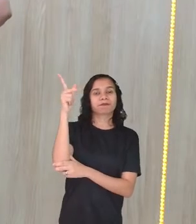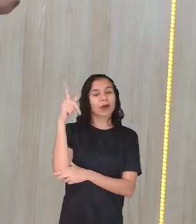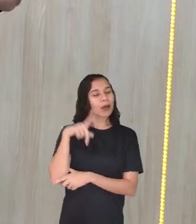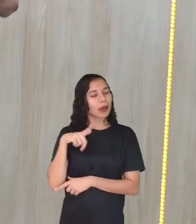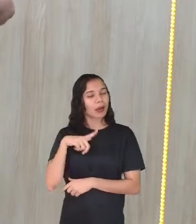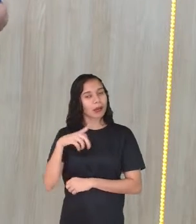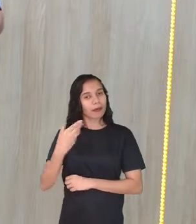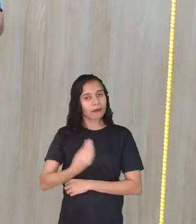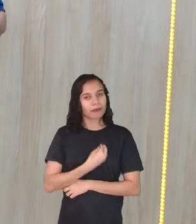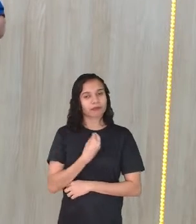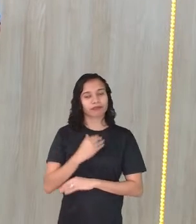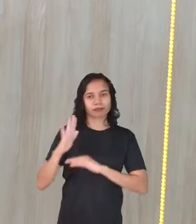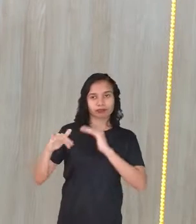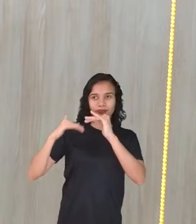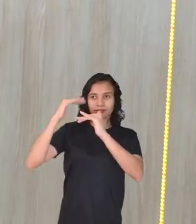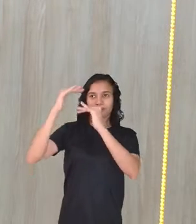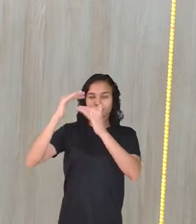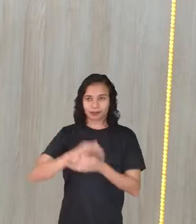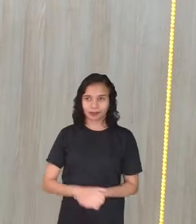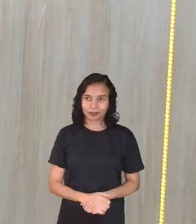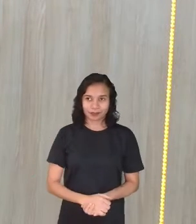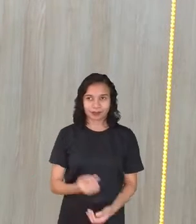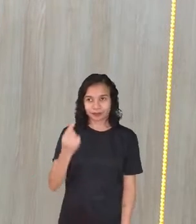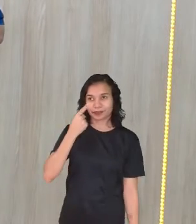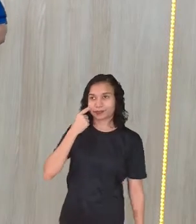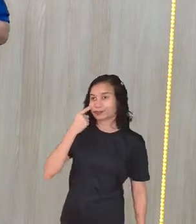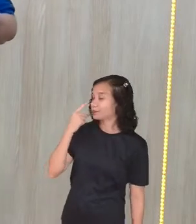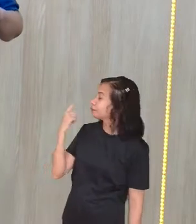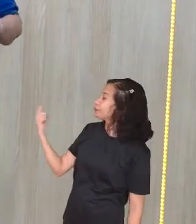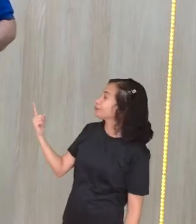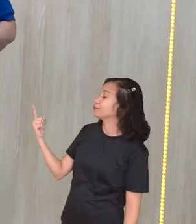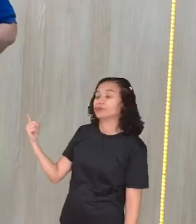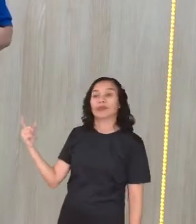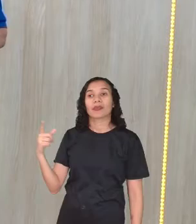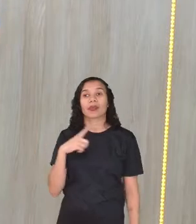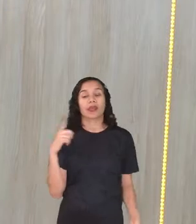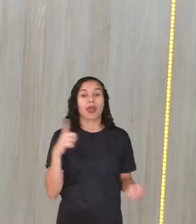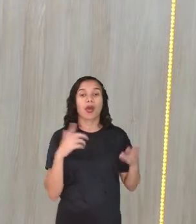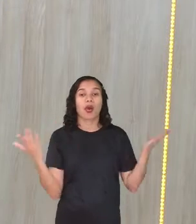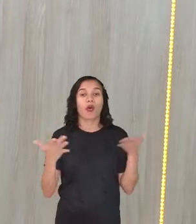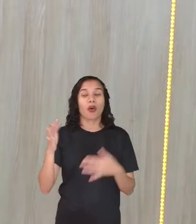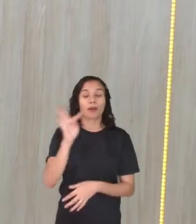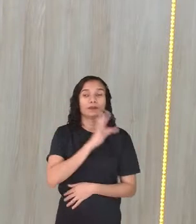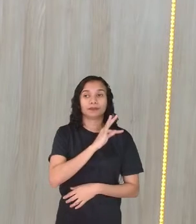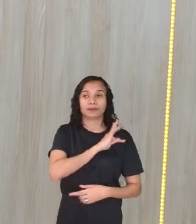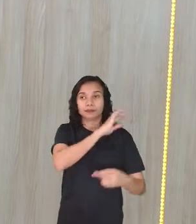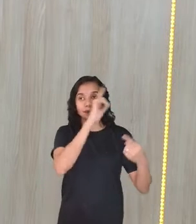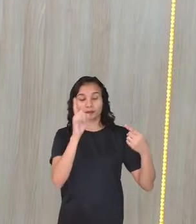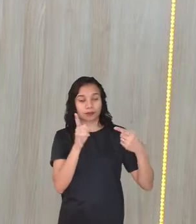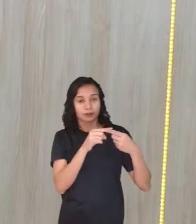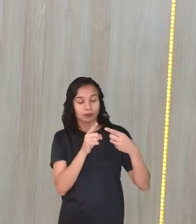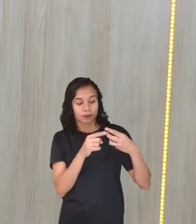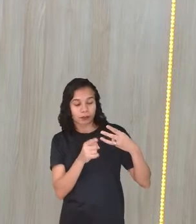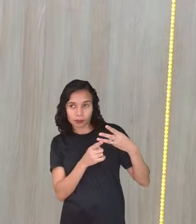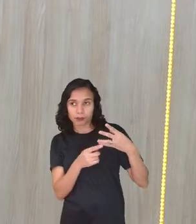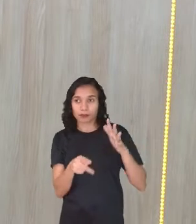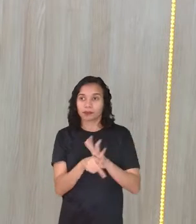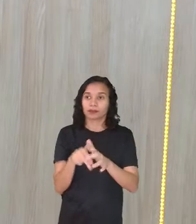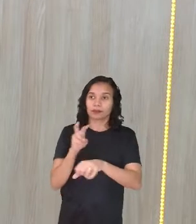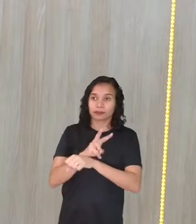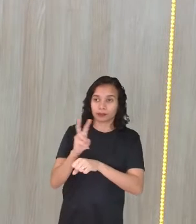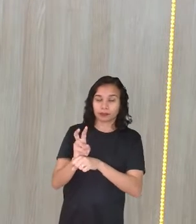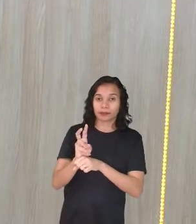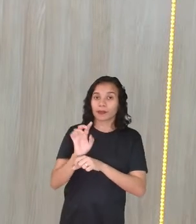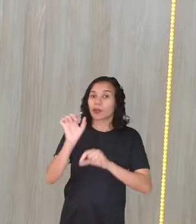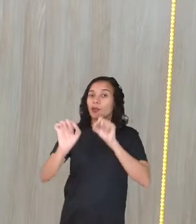tem para se desenvolver. Então, vamos lá. Para as técnicas de hoje, nós temos técnicas de conservação do solo. Então,